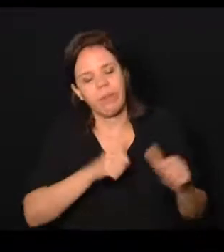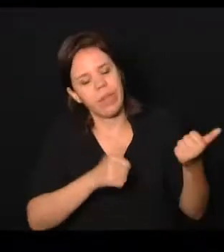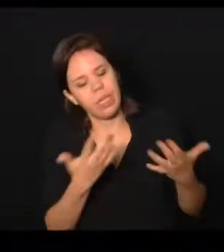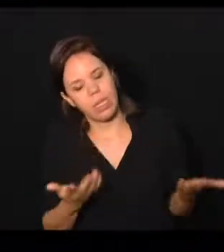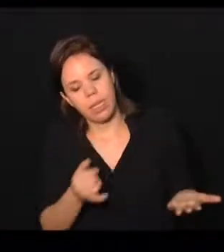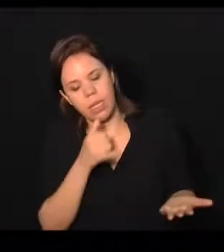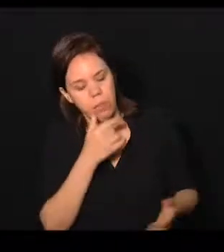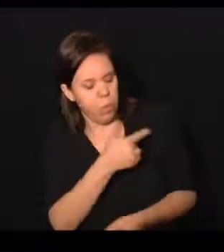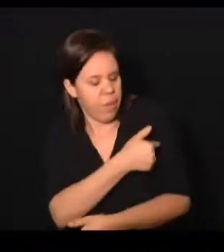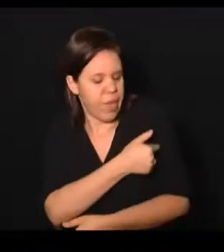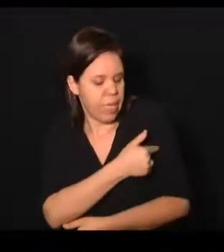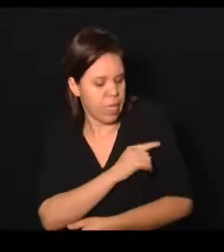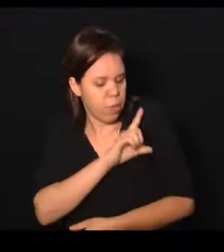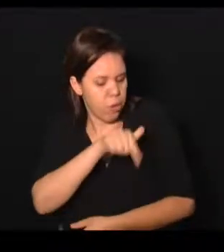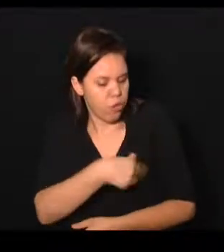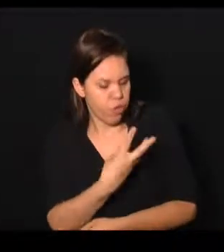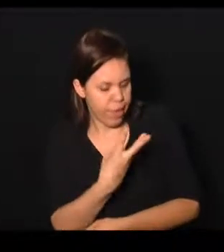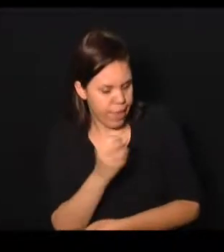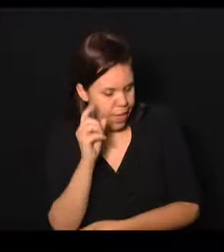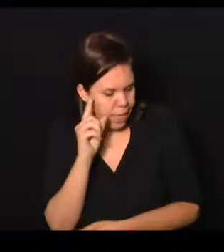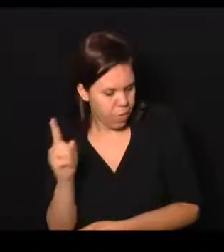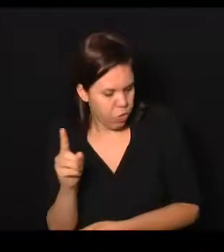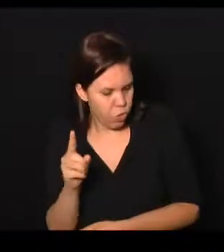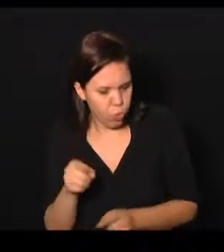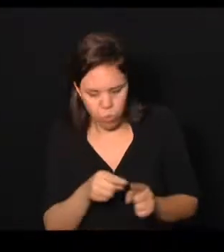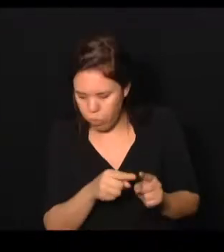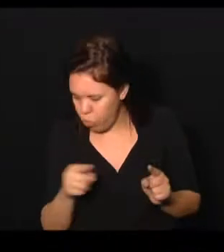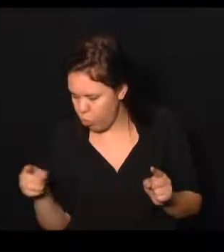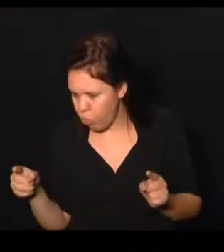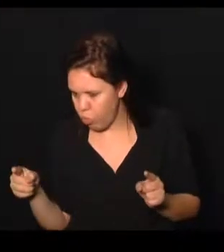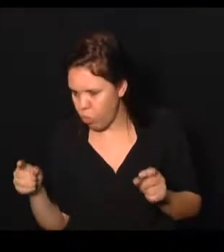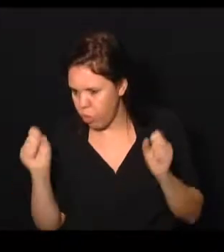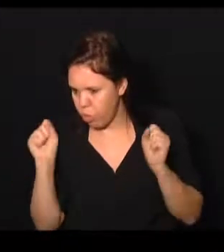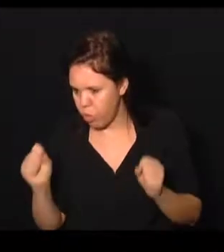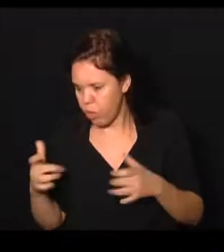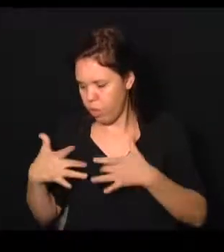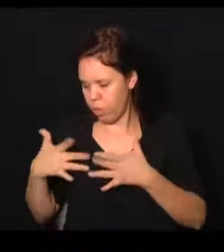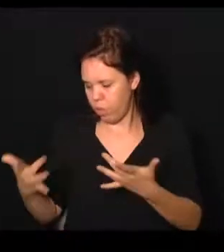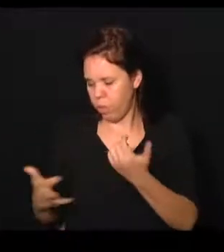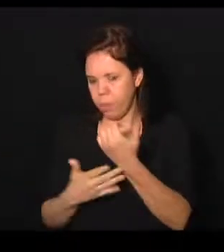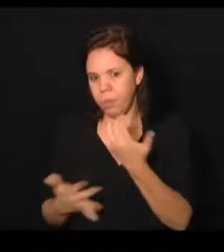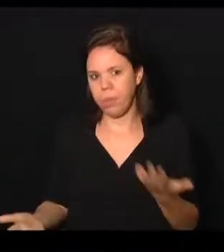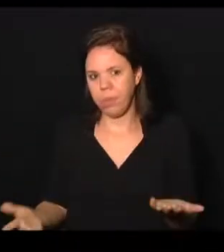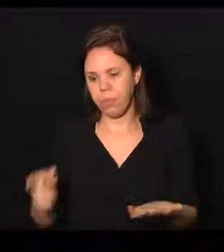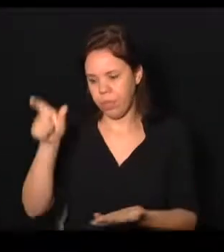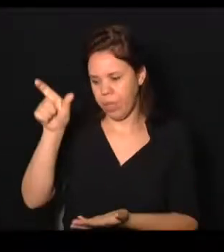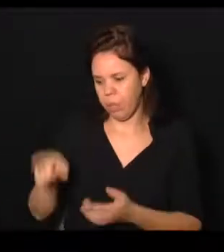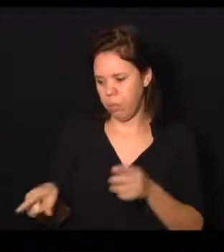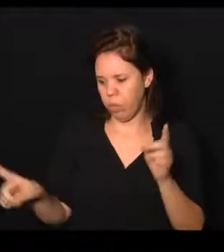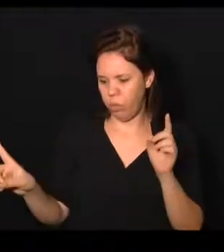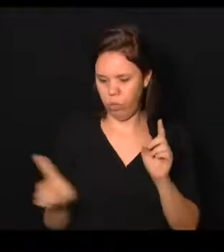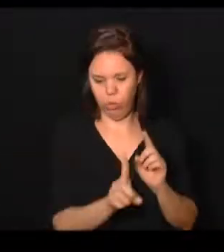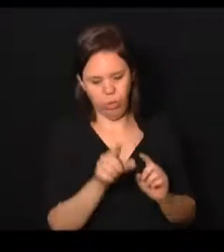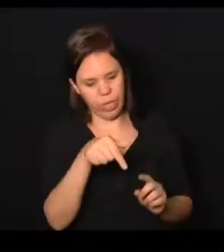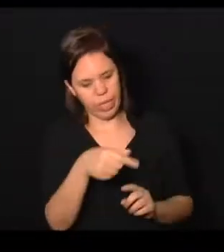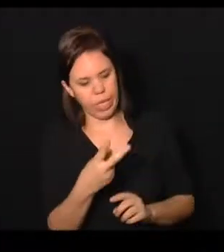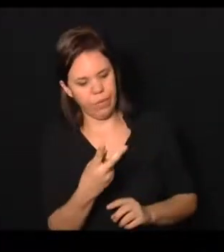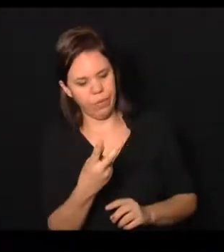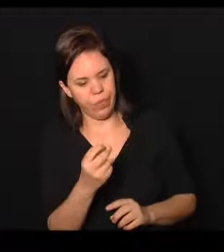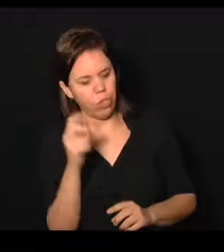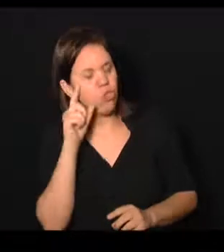30 dias, né? A se passar para poder doar o sangue. Sim. A pessoa chega lá no 20º